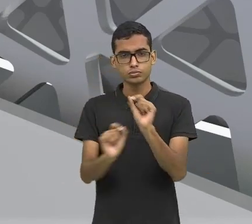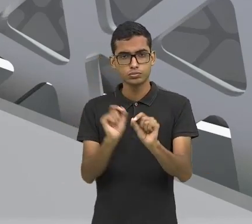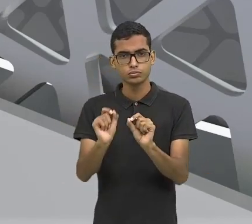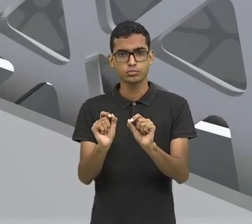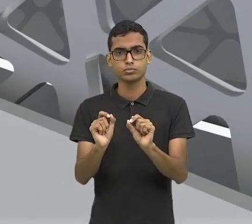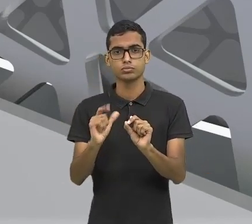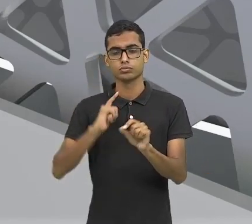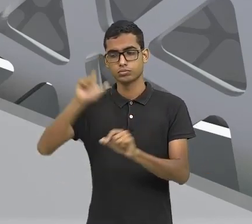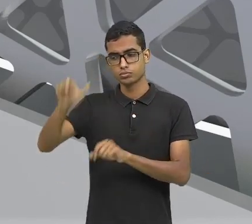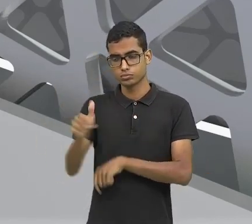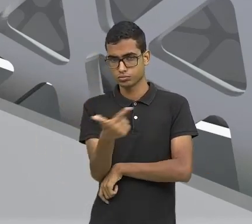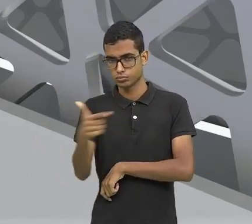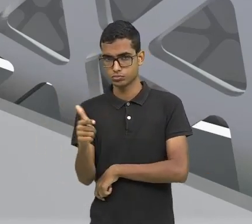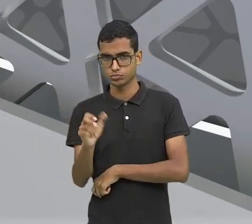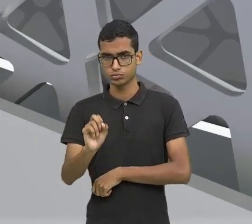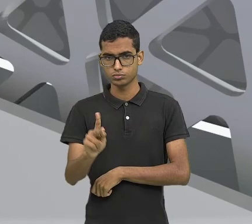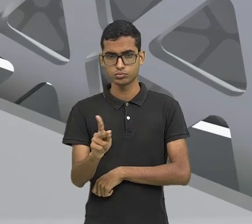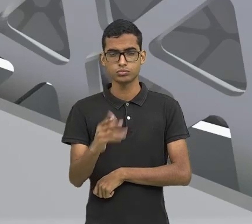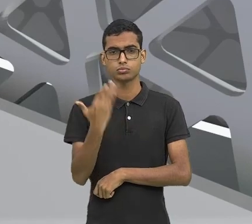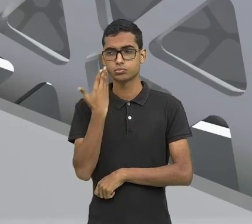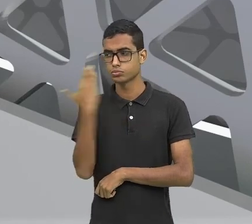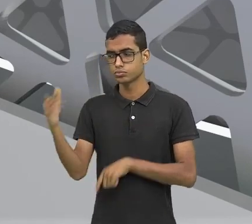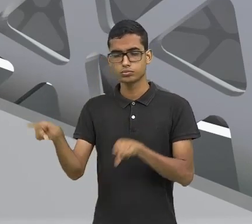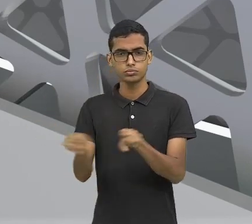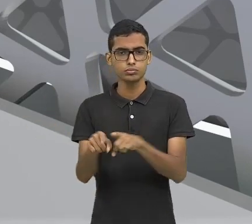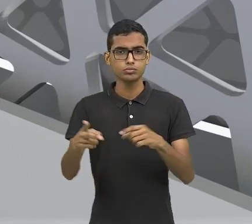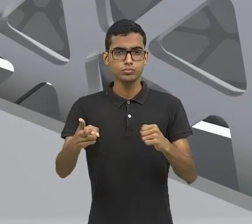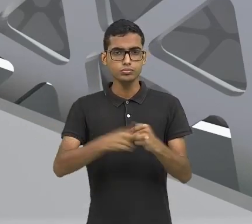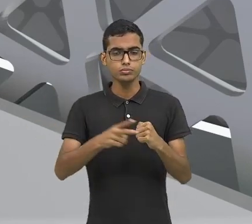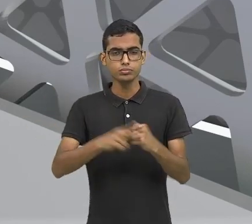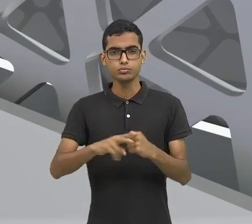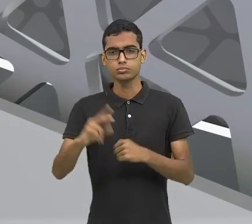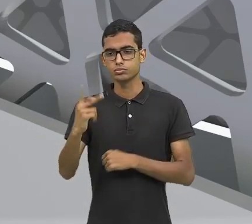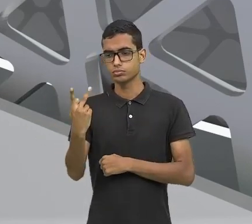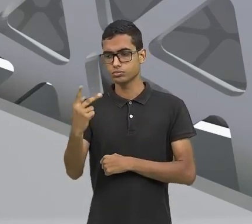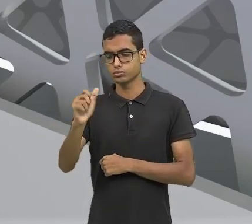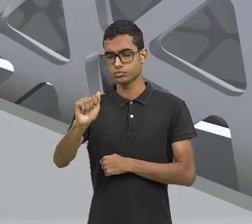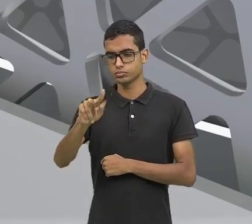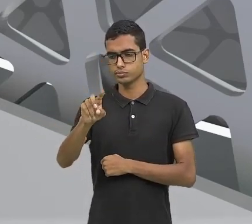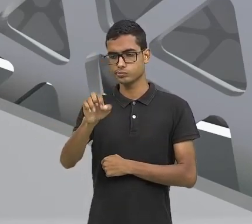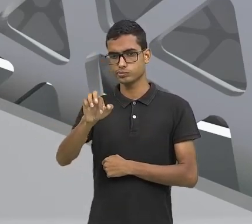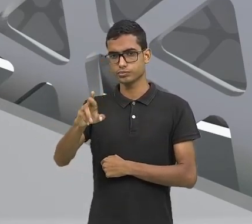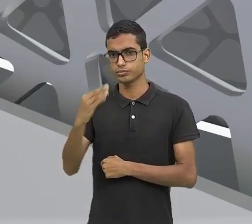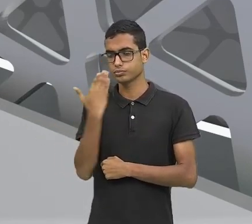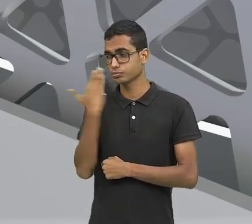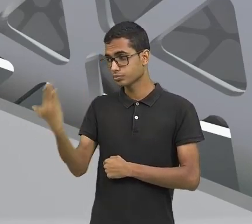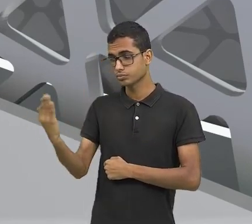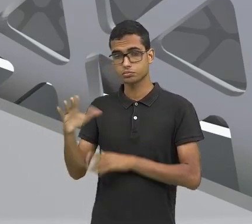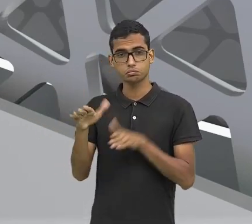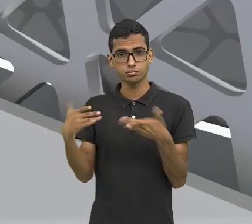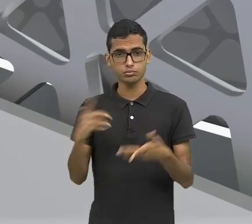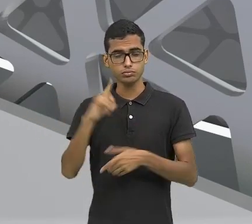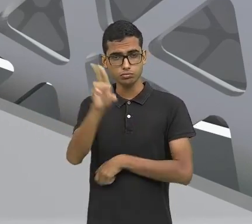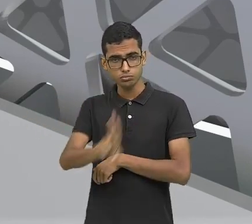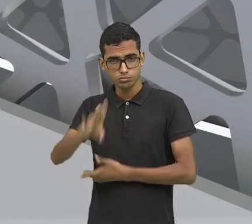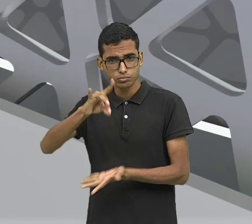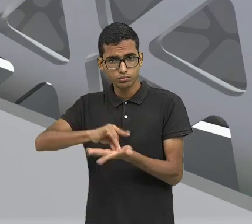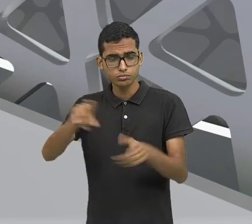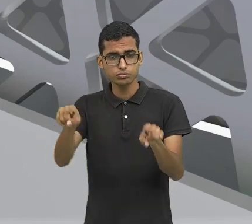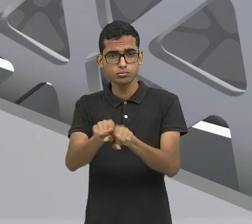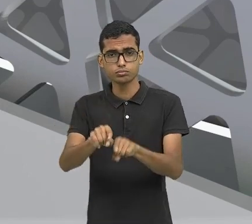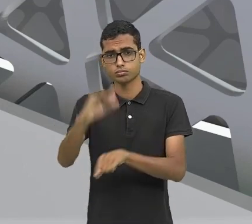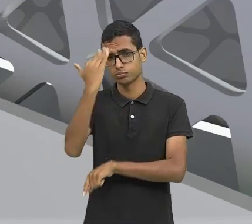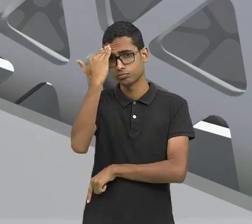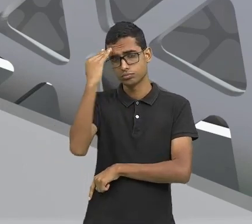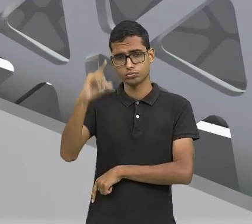sem sujeito. E o verbo haver. O verbo haver, quando for utilizado com o sentido